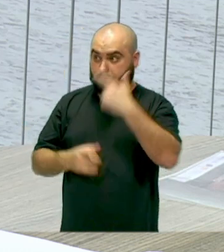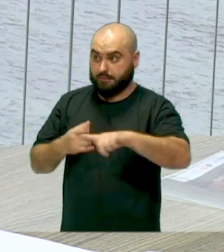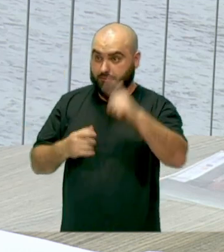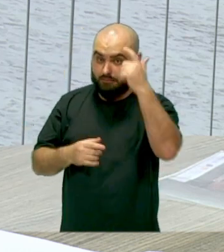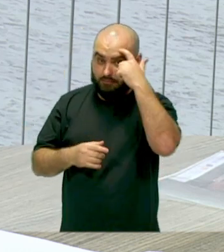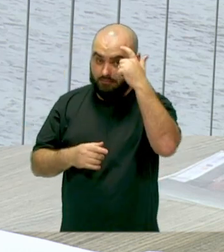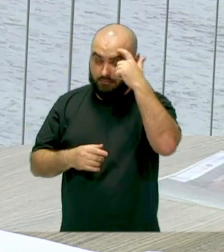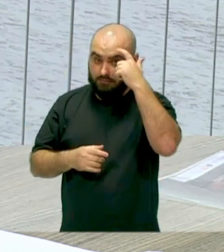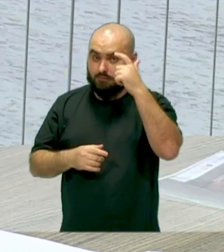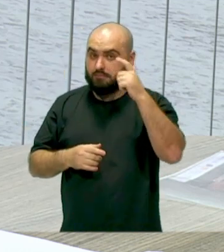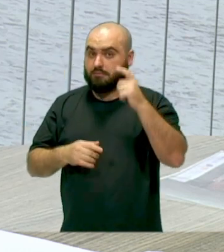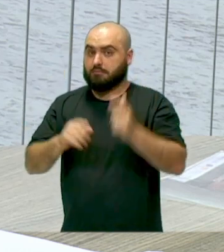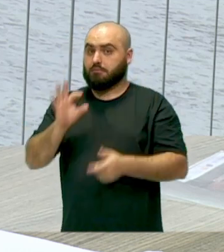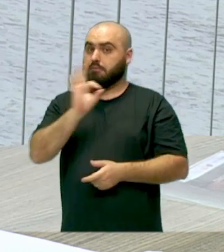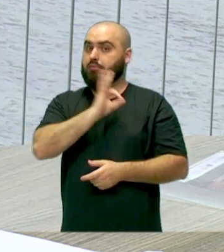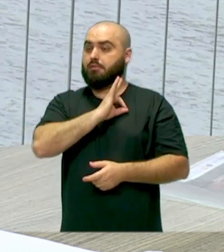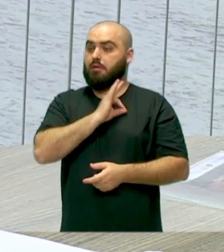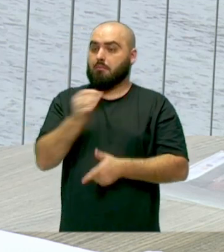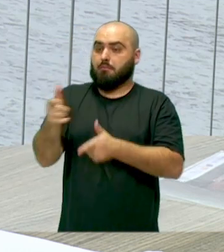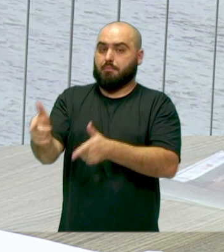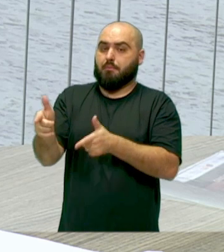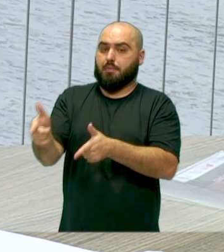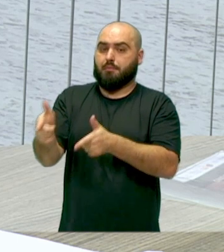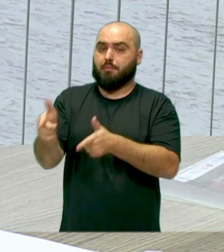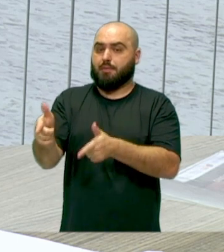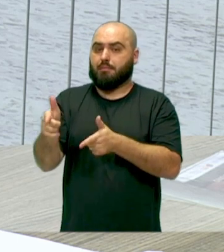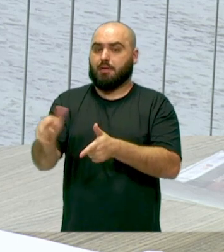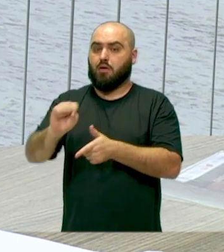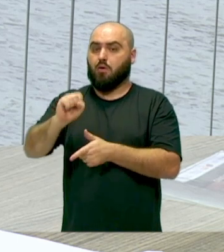não dava 80 tiros de fuzil num carro branco,